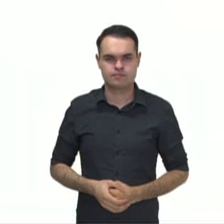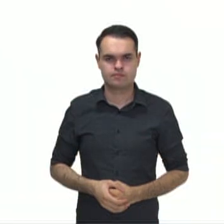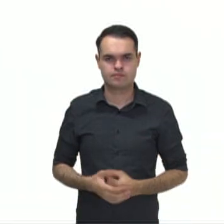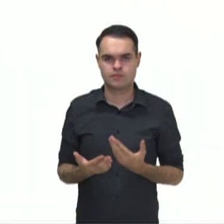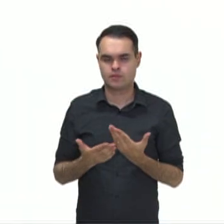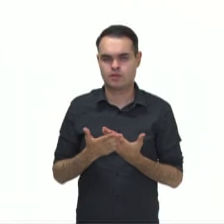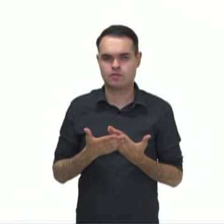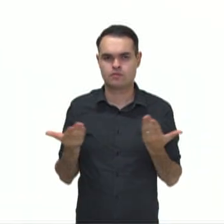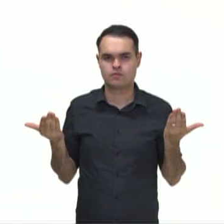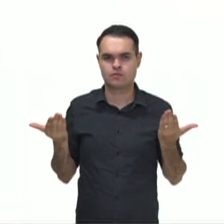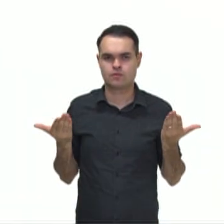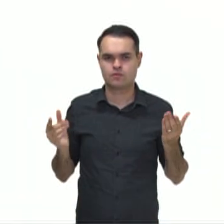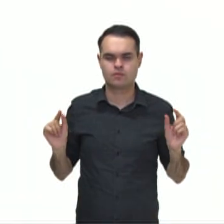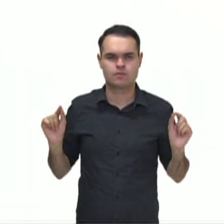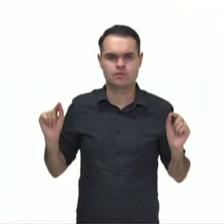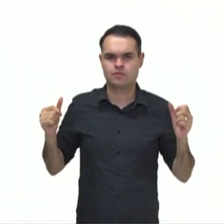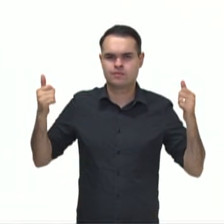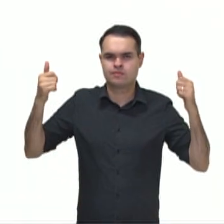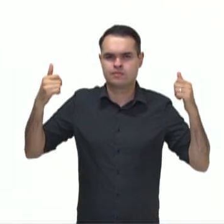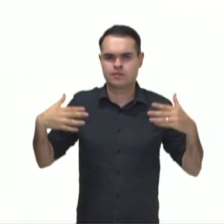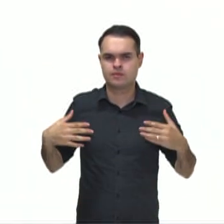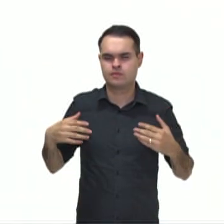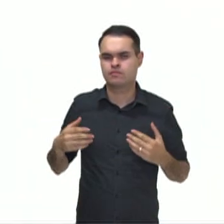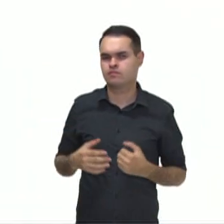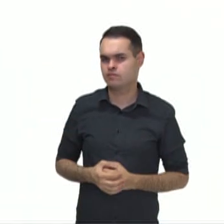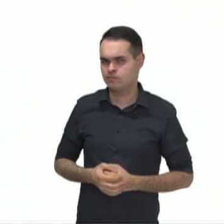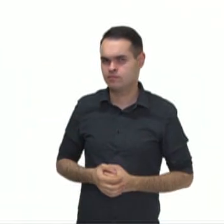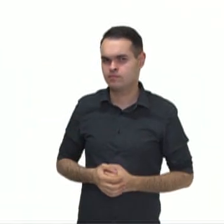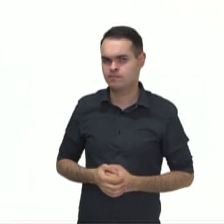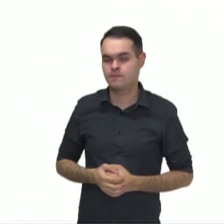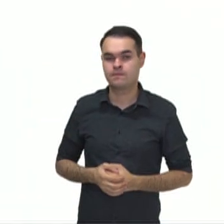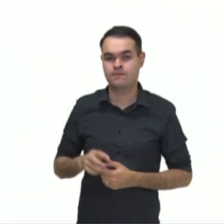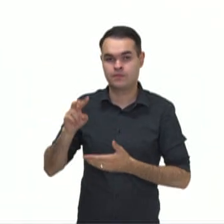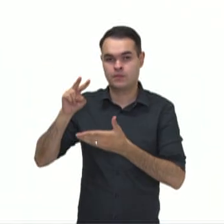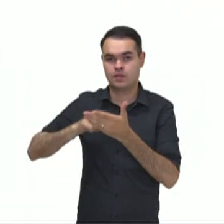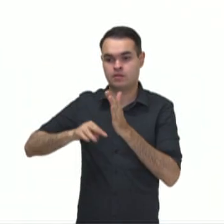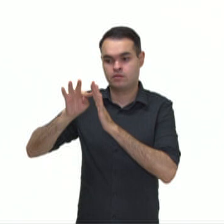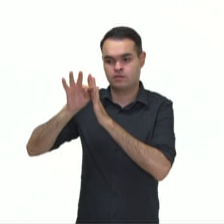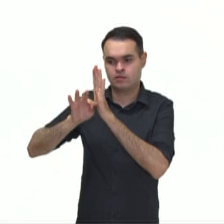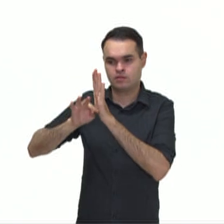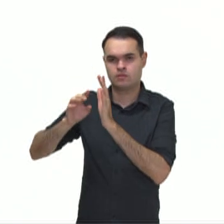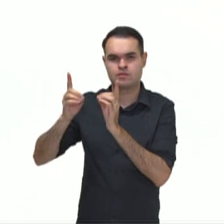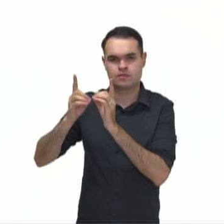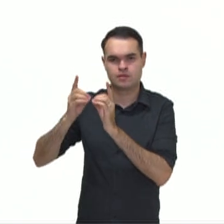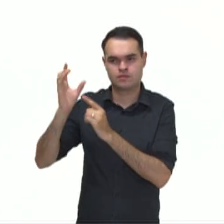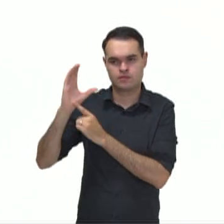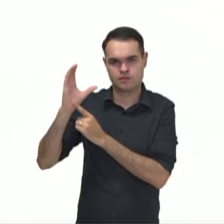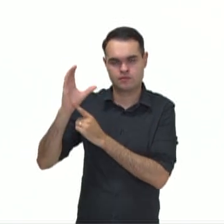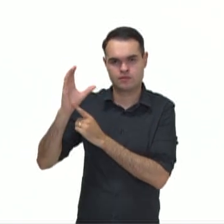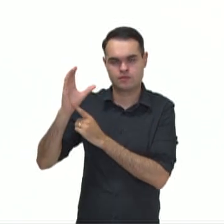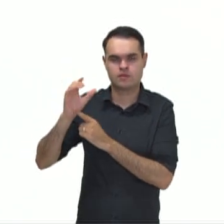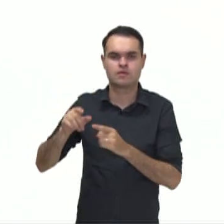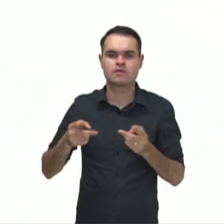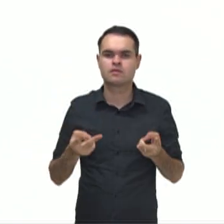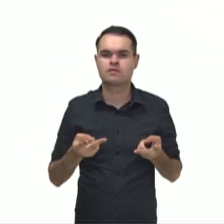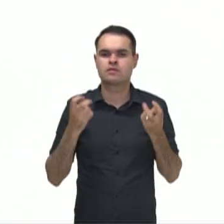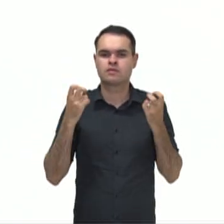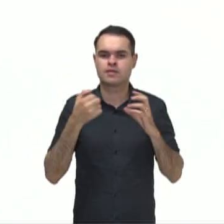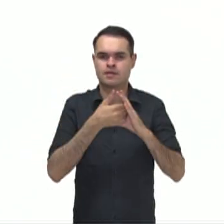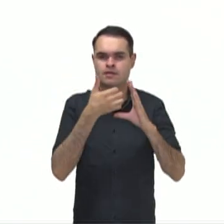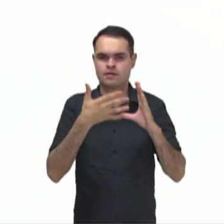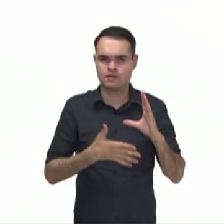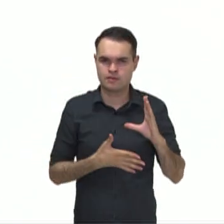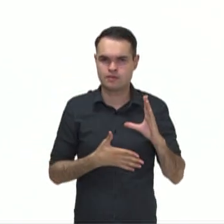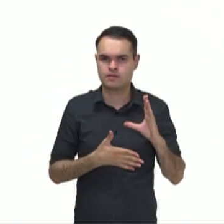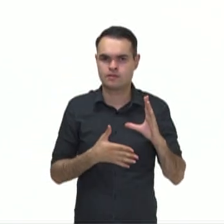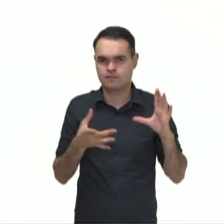Na aula de hoje, o que fizemos, o que vimos, Realizamos a leitura de texto didático-científico e reconhecemos suas